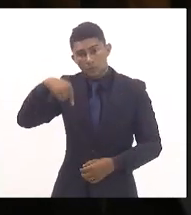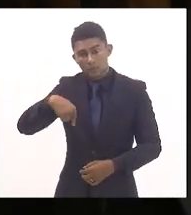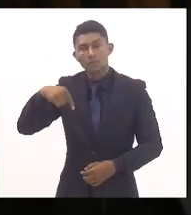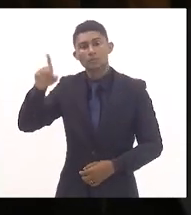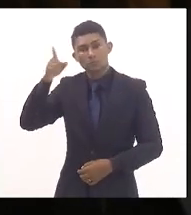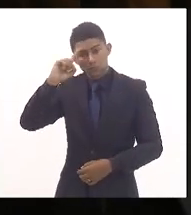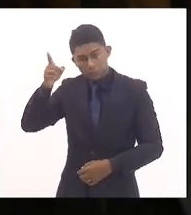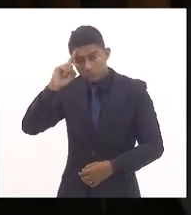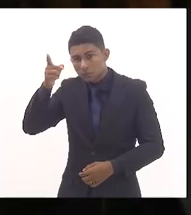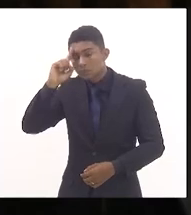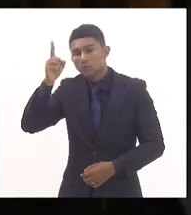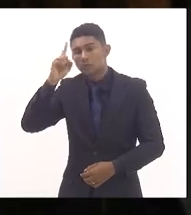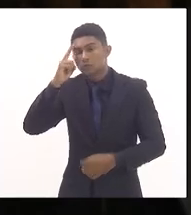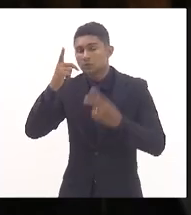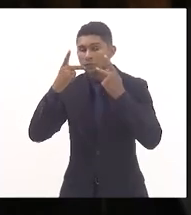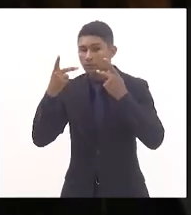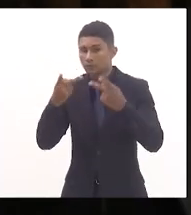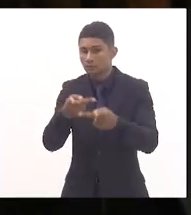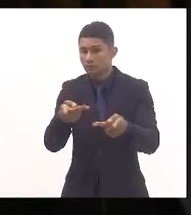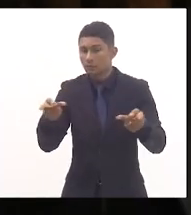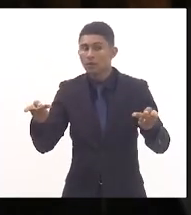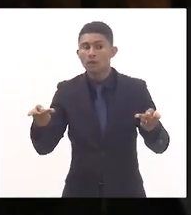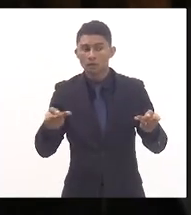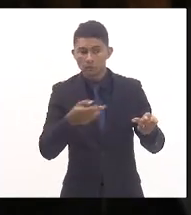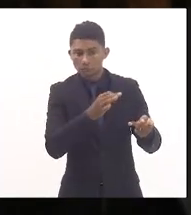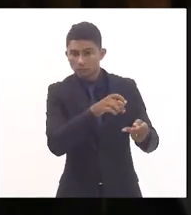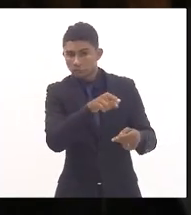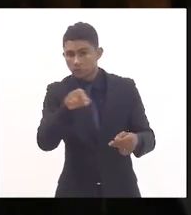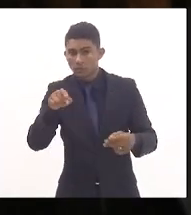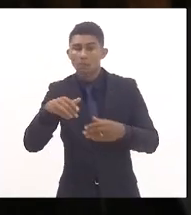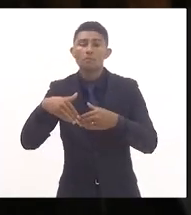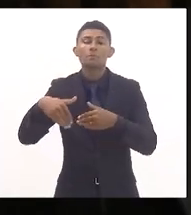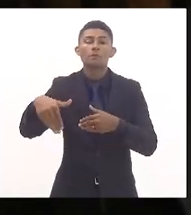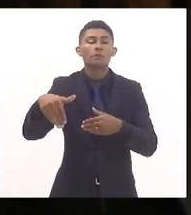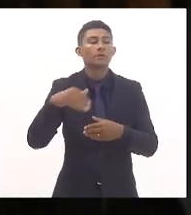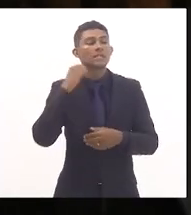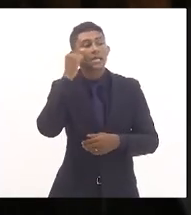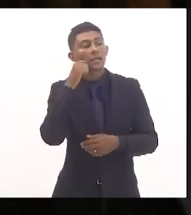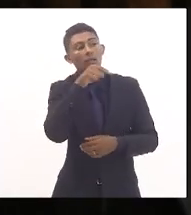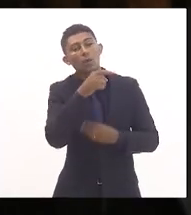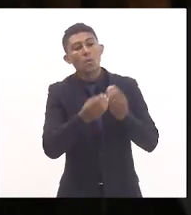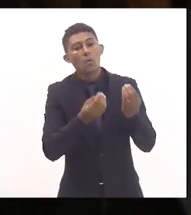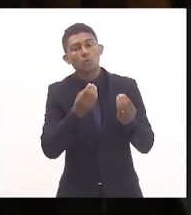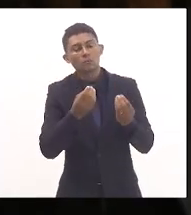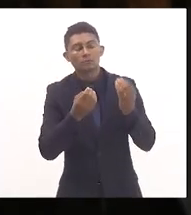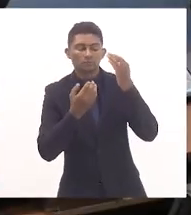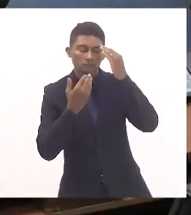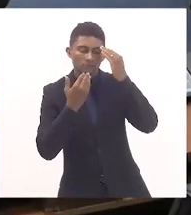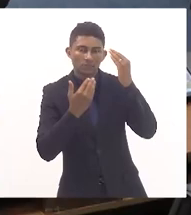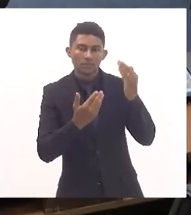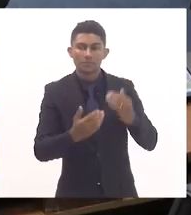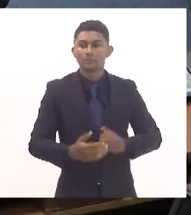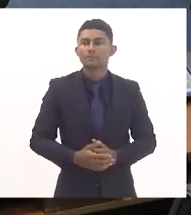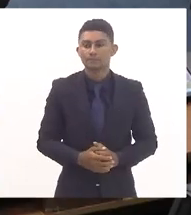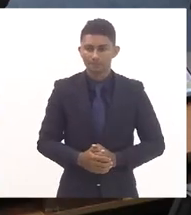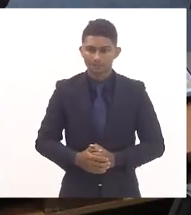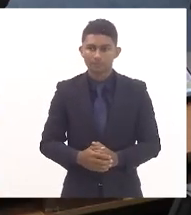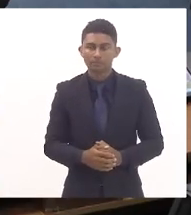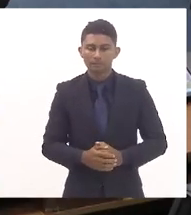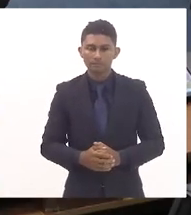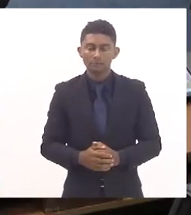observando que desdobramento as suas questões vão ter lá no Senado Federal que obrigado seu presente